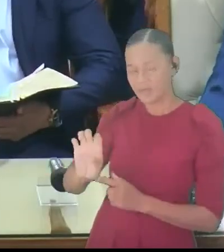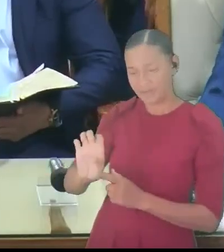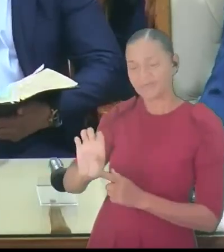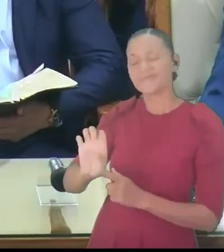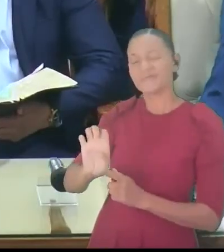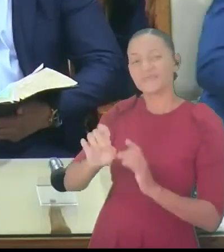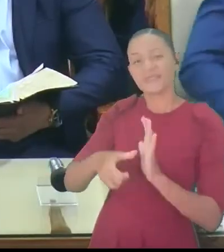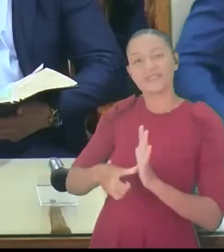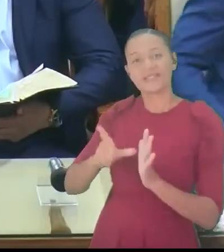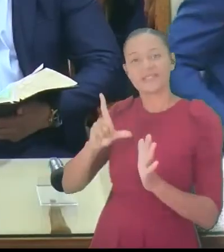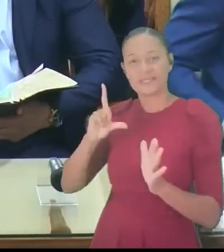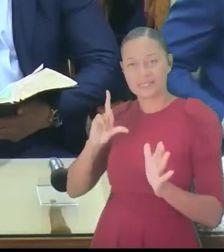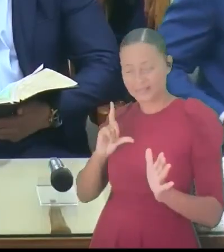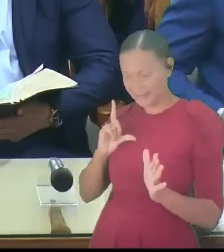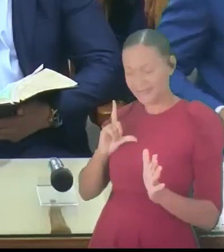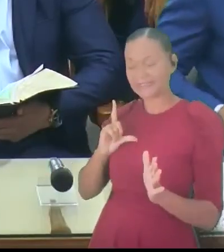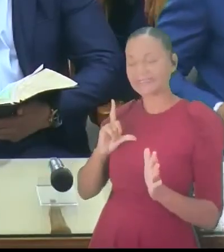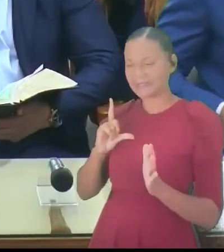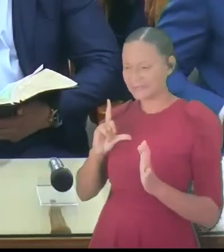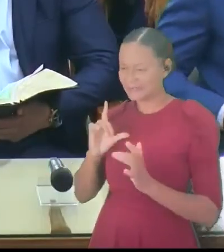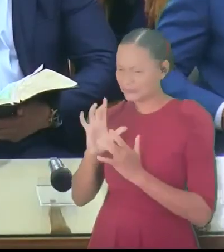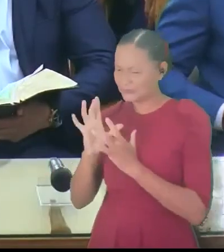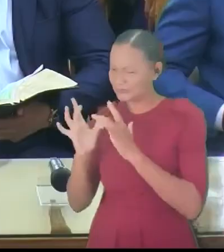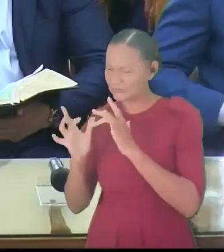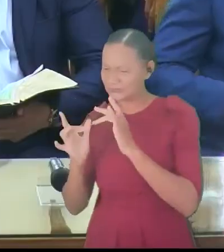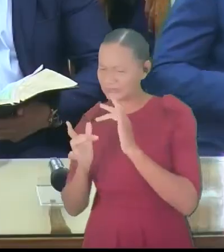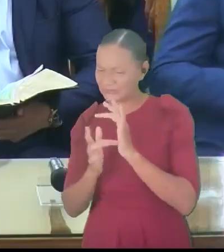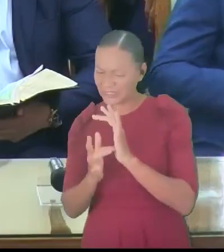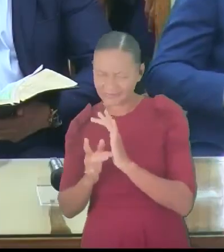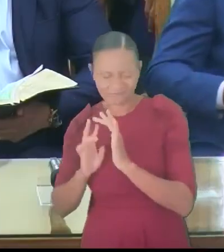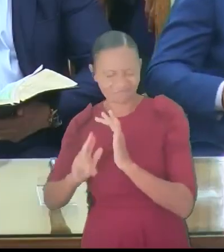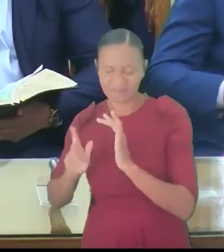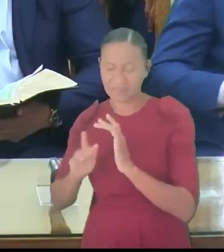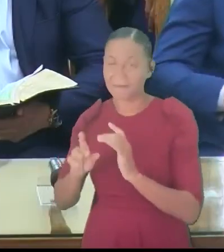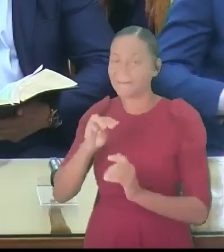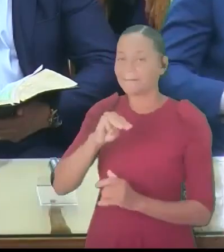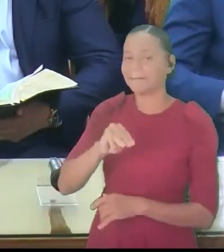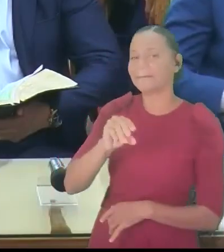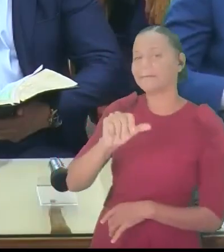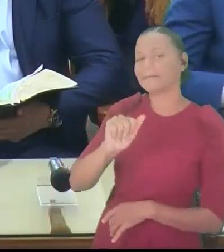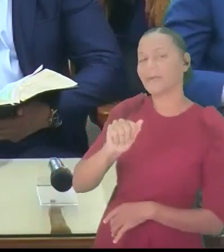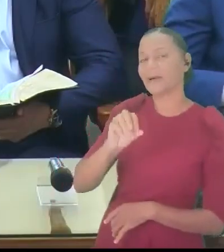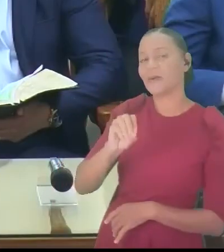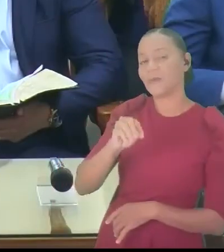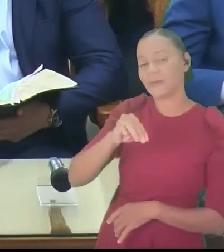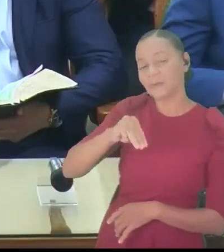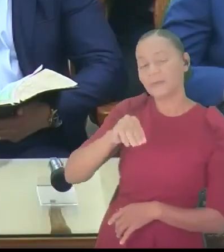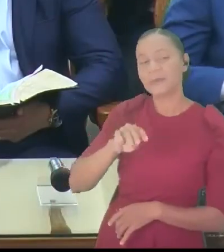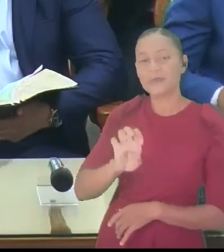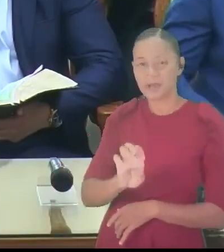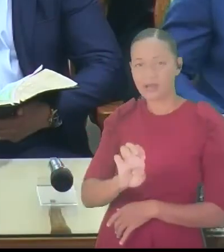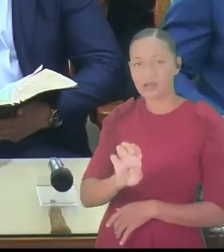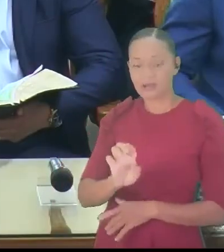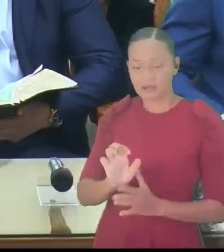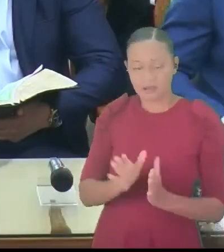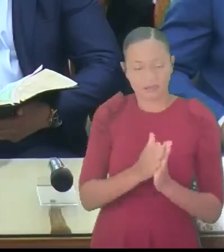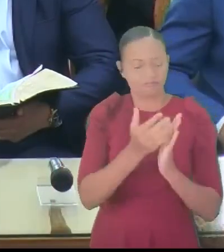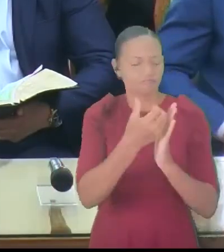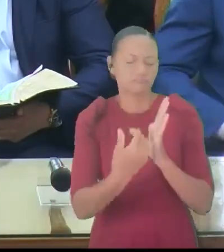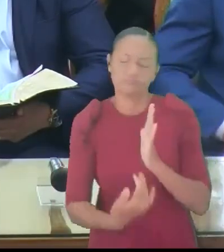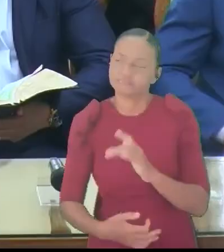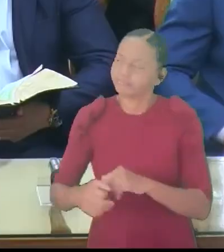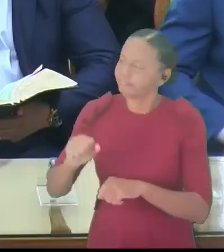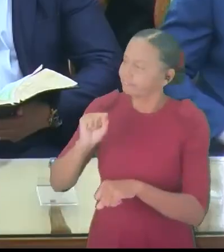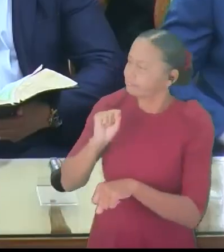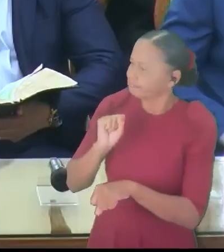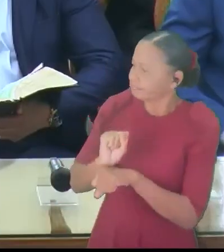falou, não era Jesus, era Maomé. Meus amados irmãos, a Bíblia diz, os judeus esperaram esse